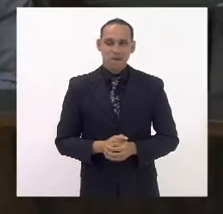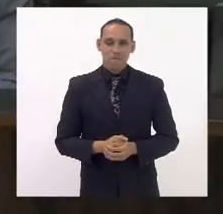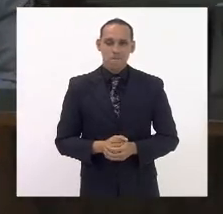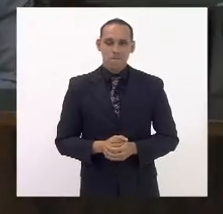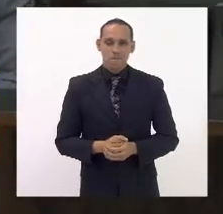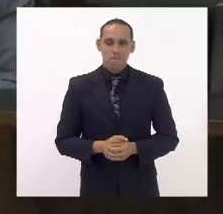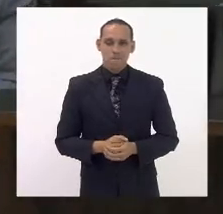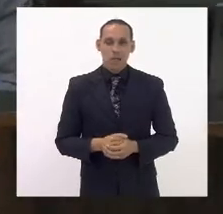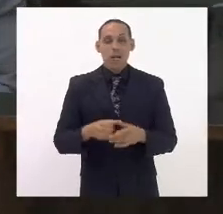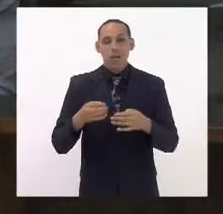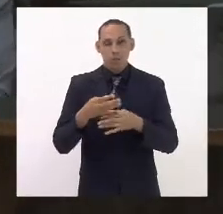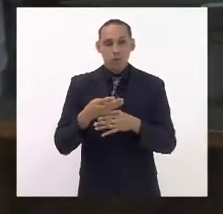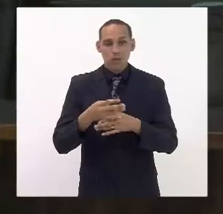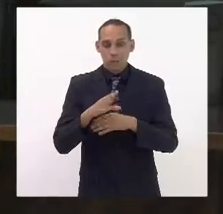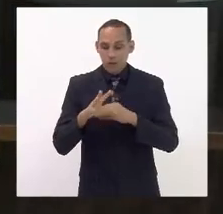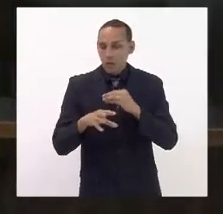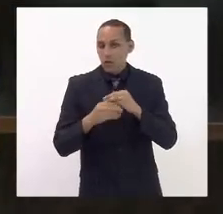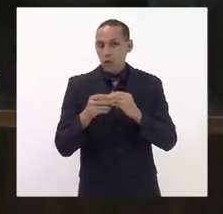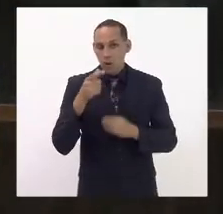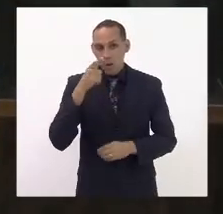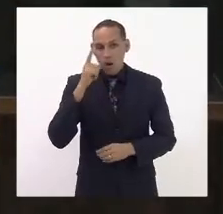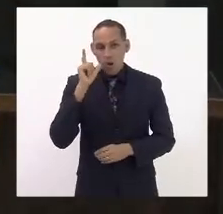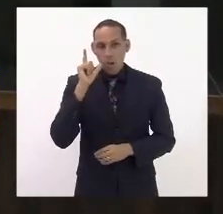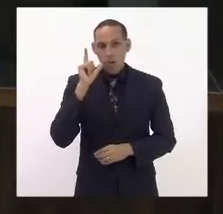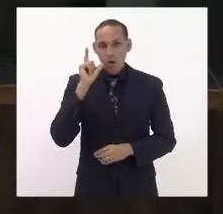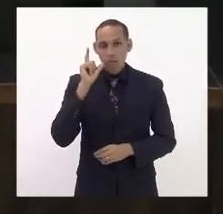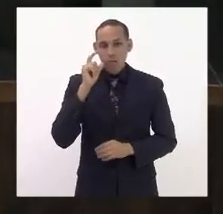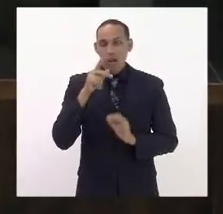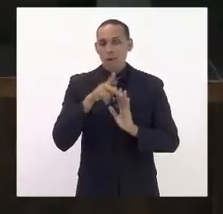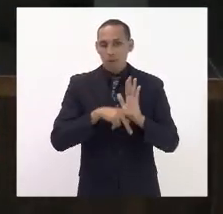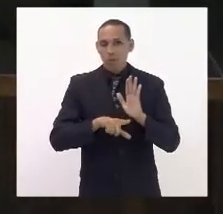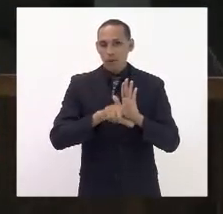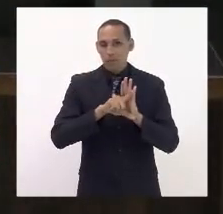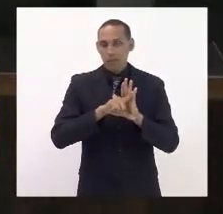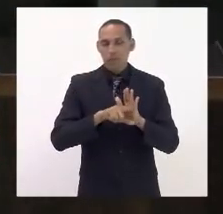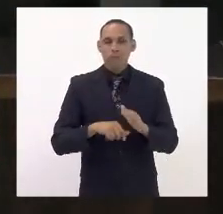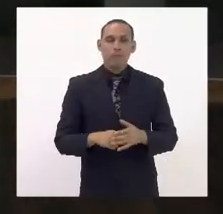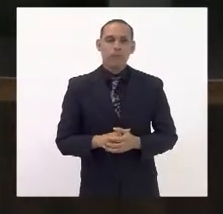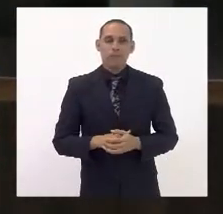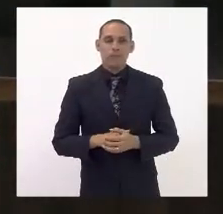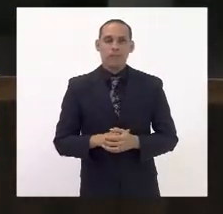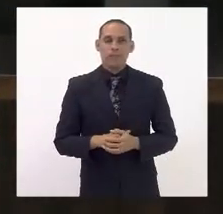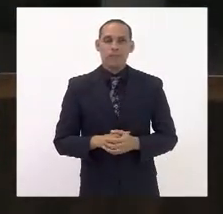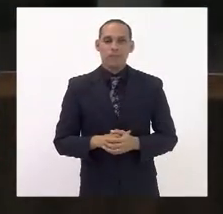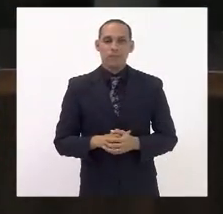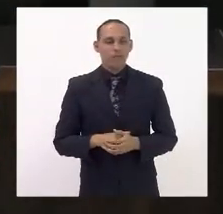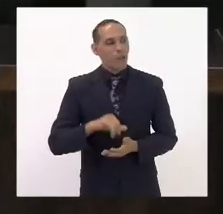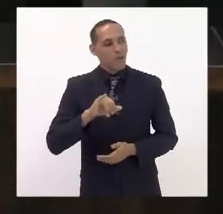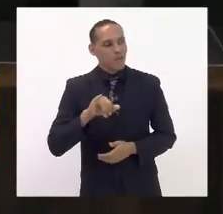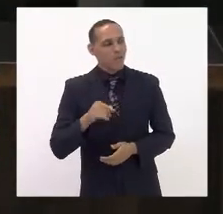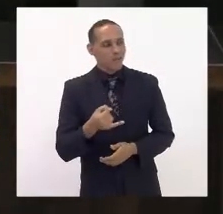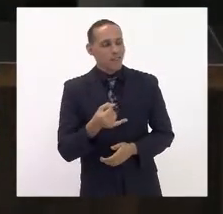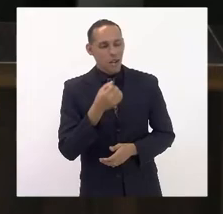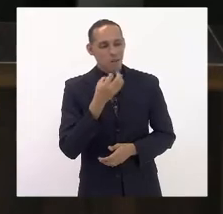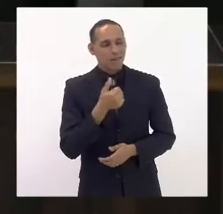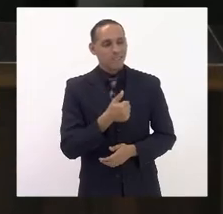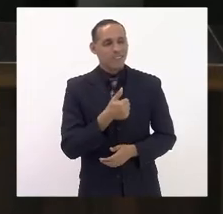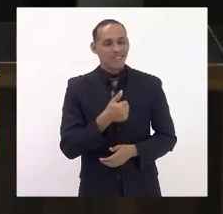Foi o município que foi incluído ontem. Sim. No projeto de lei. Faça um bom proveito e muito juízo.